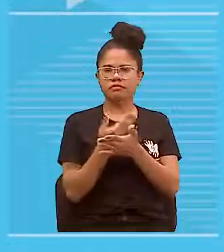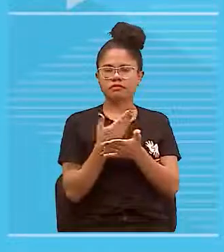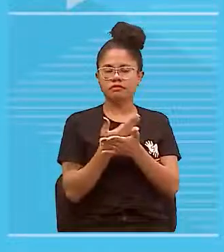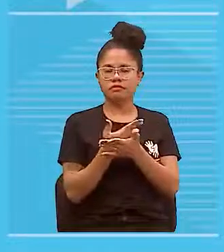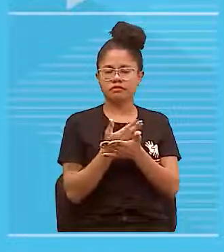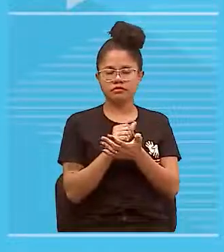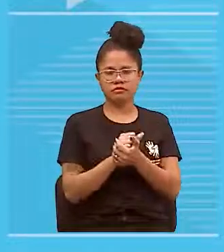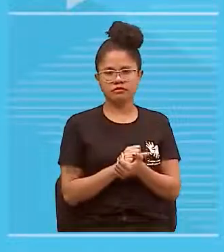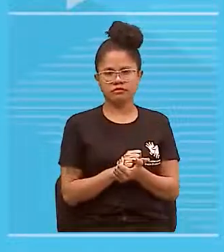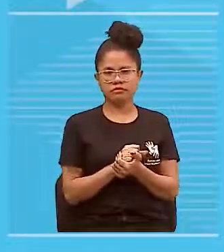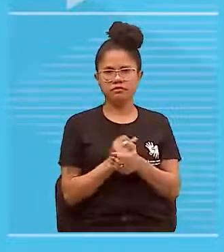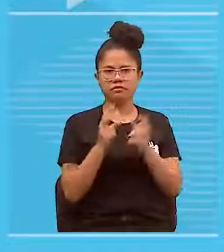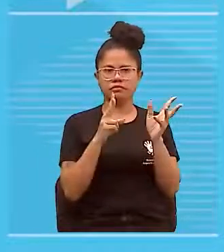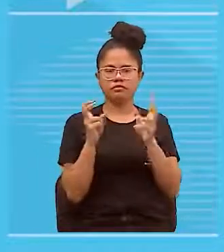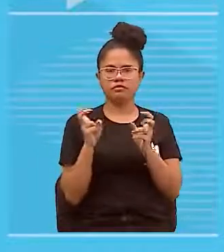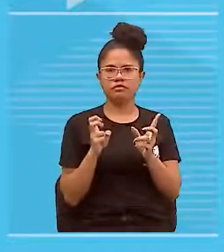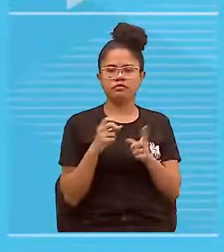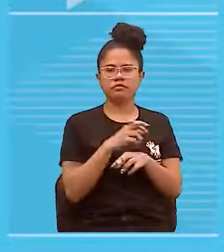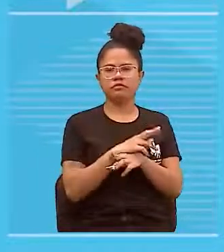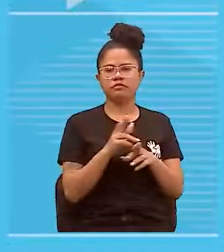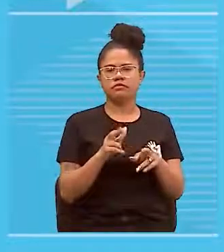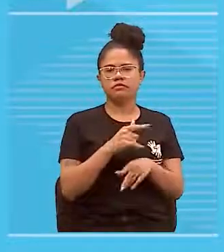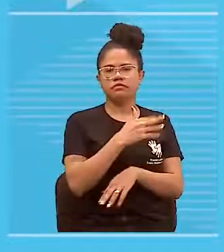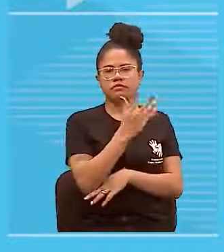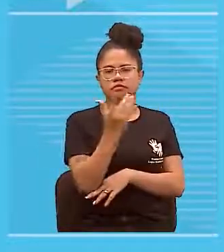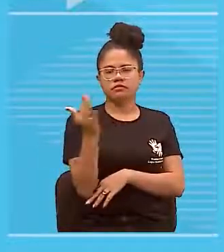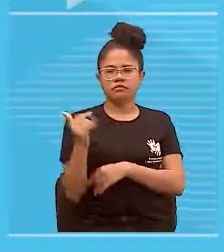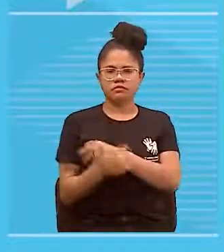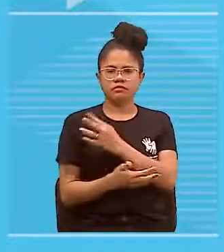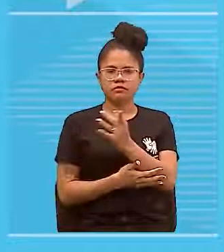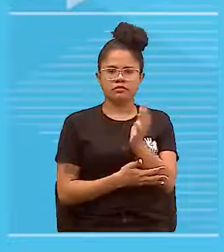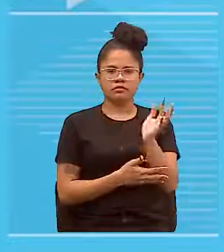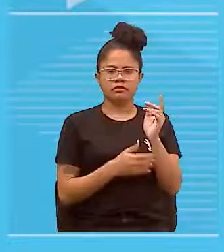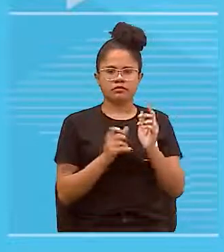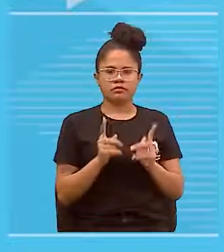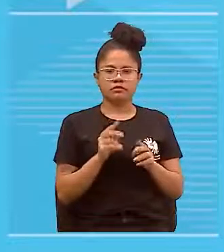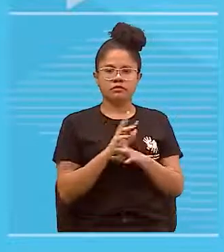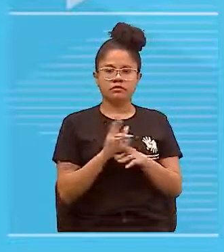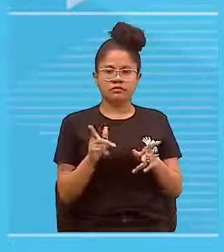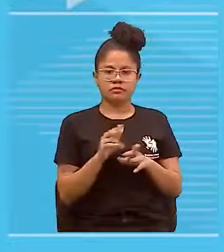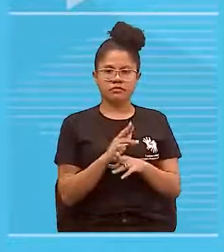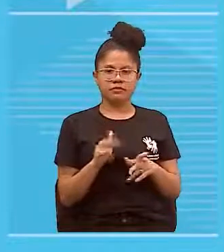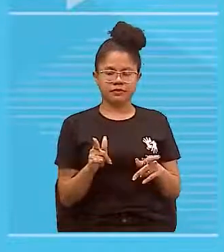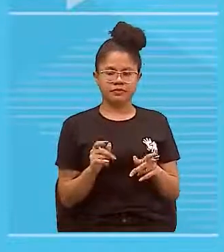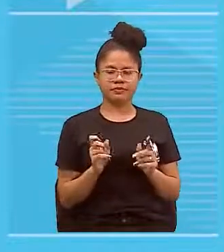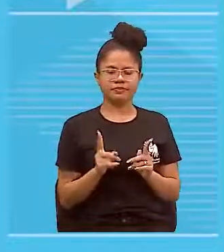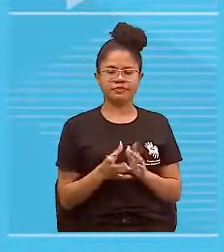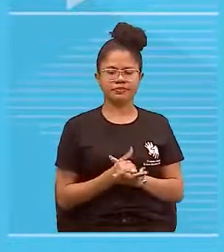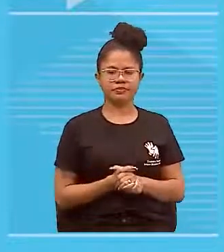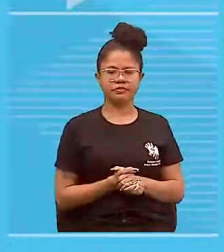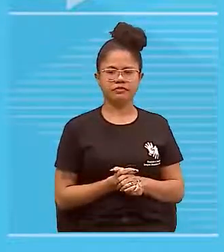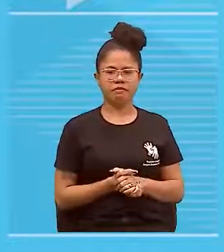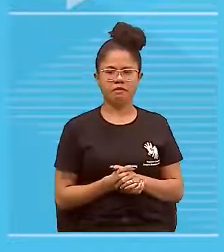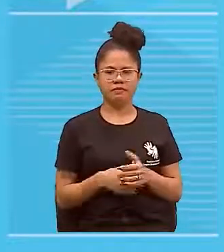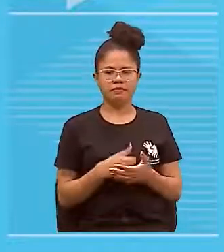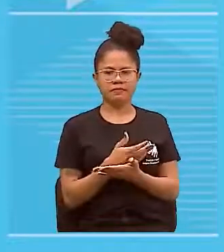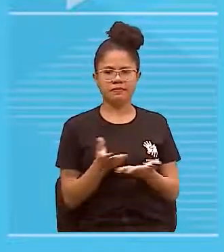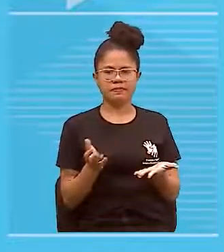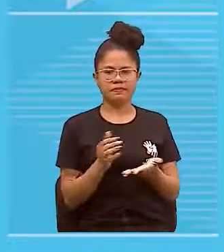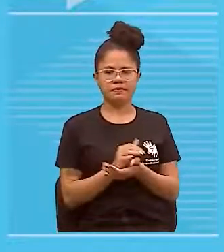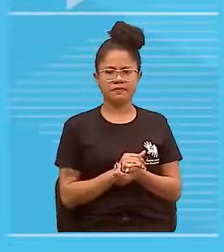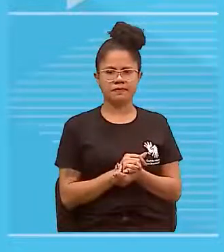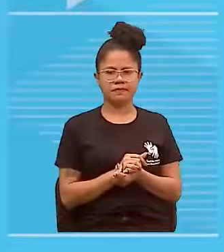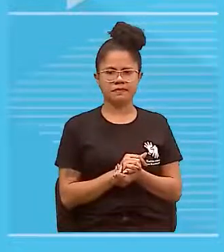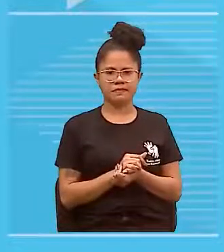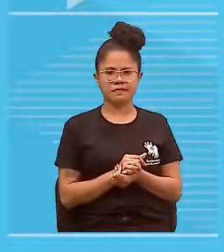a diferença na paisagem, né? As plantas são diferentes demais. E aí você observa que você